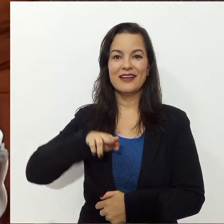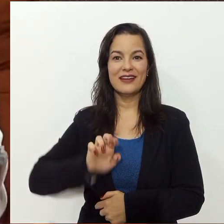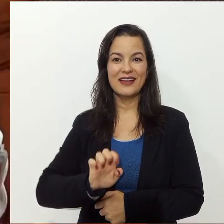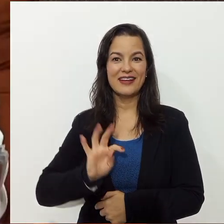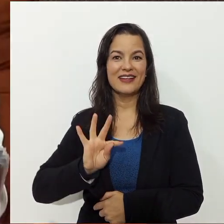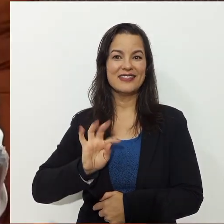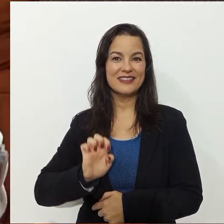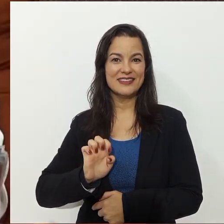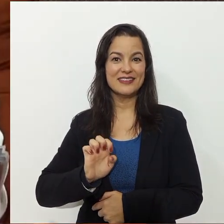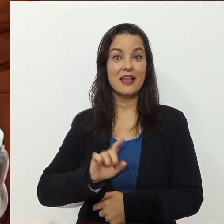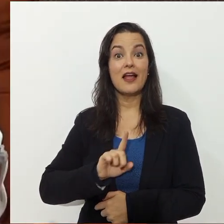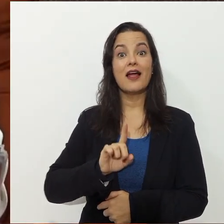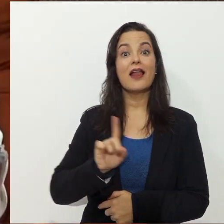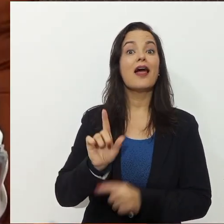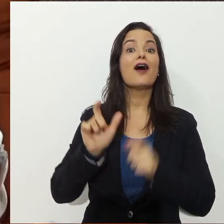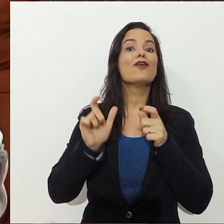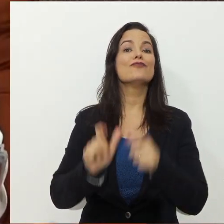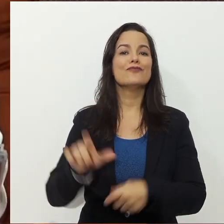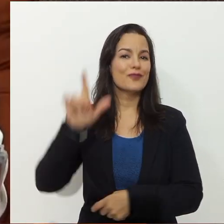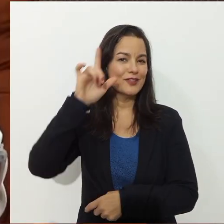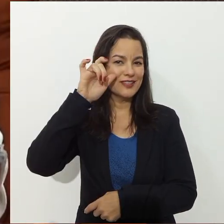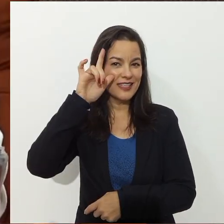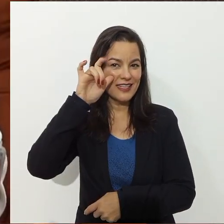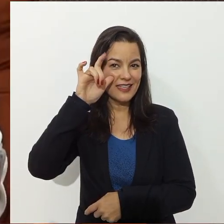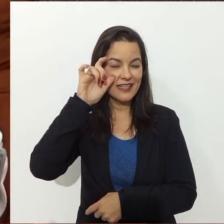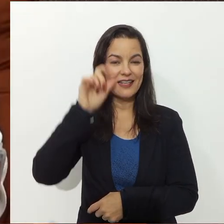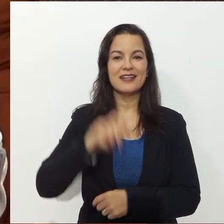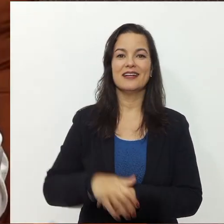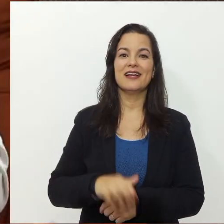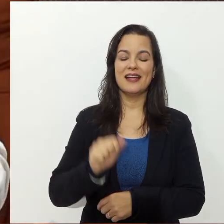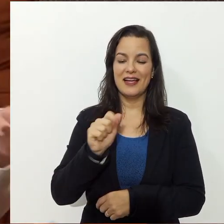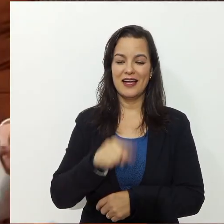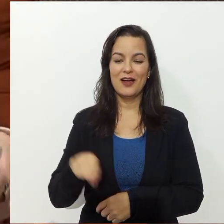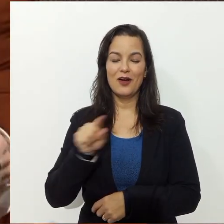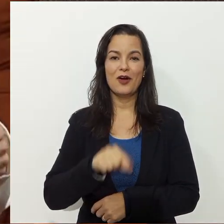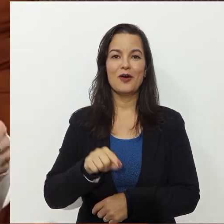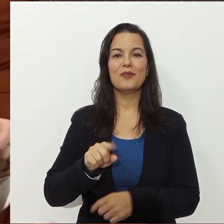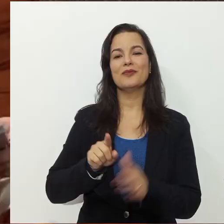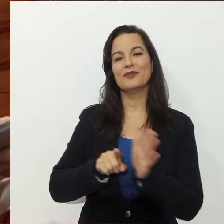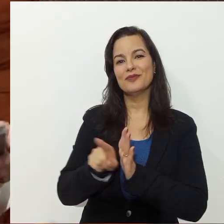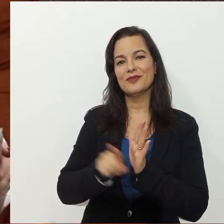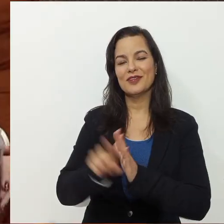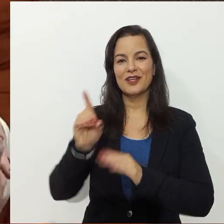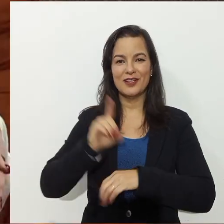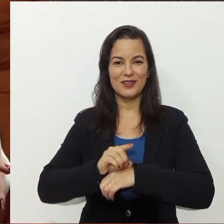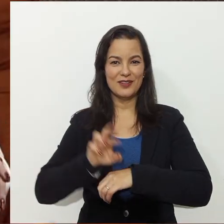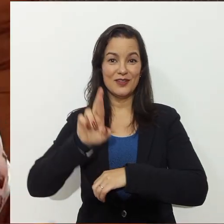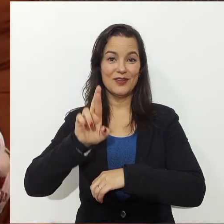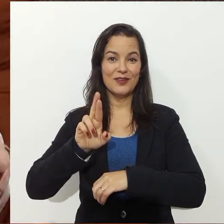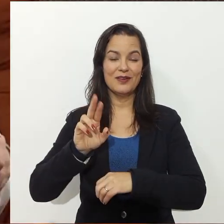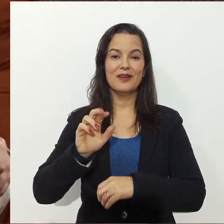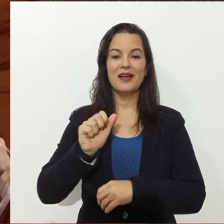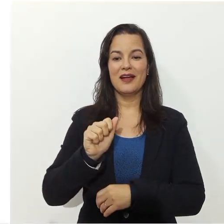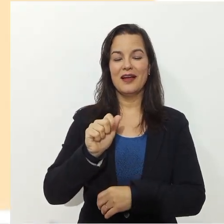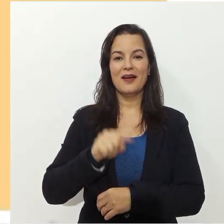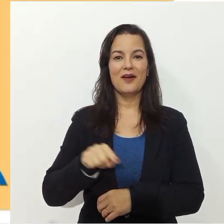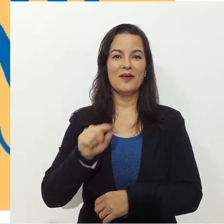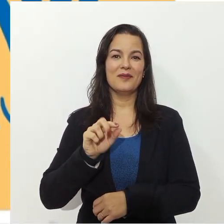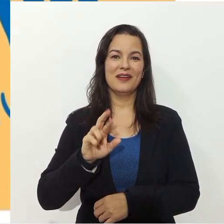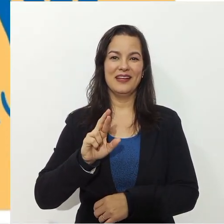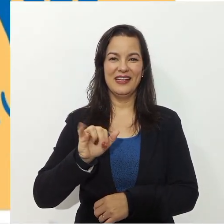na rede, no nosso Instagram, que é @consultaodoutorhittv. Diretor, coloca pra gente a nossa enquete na